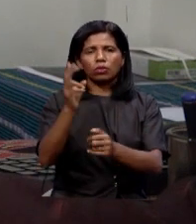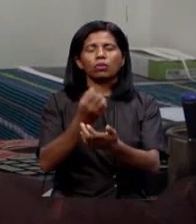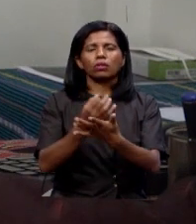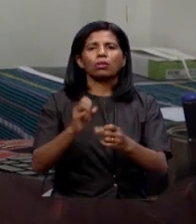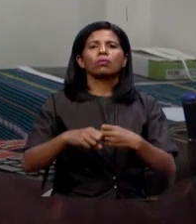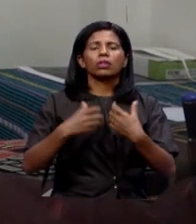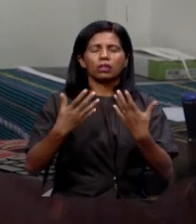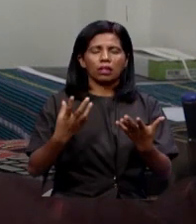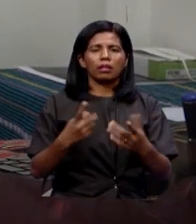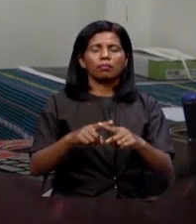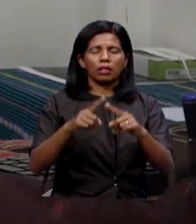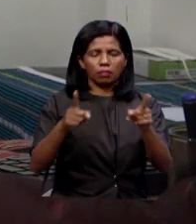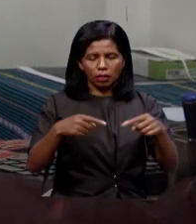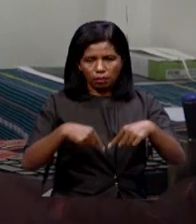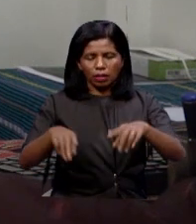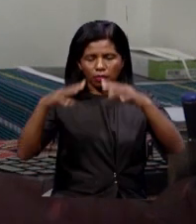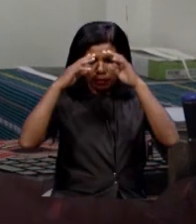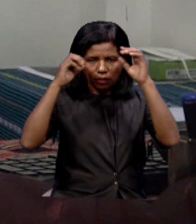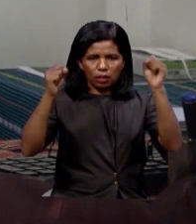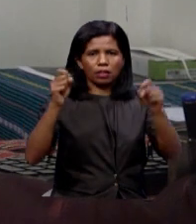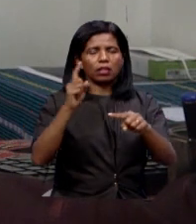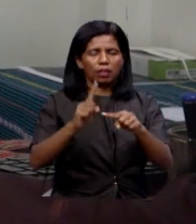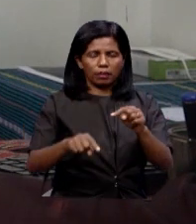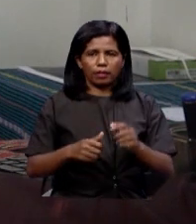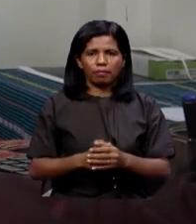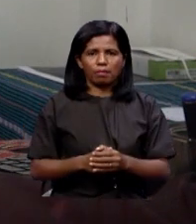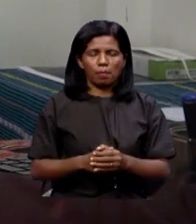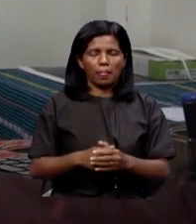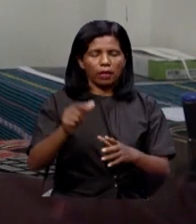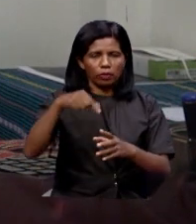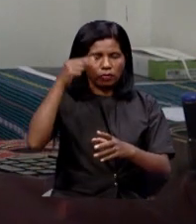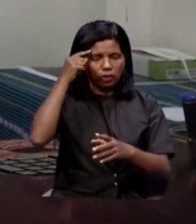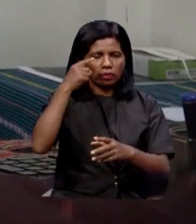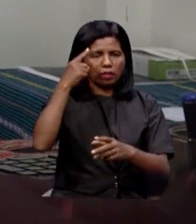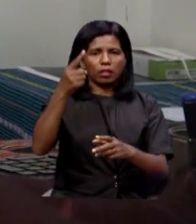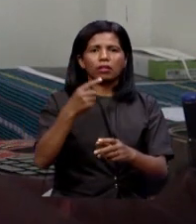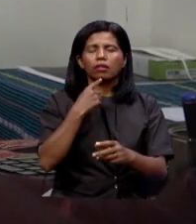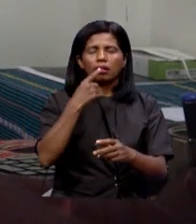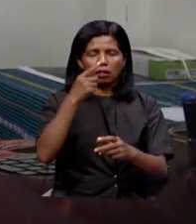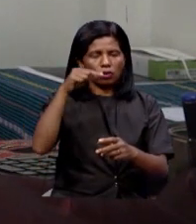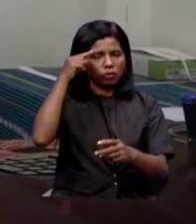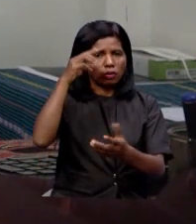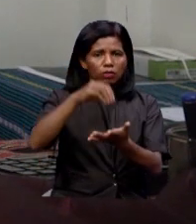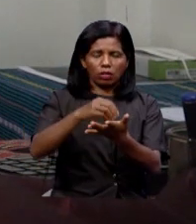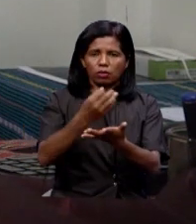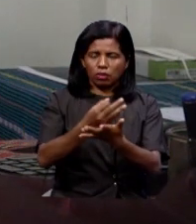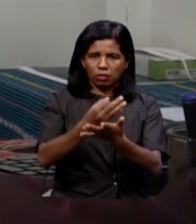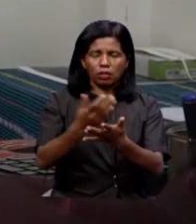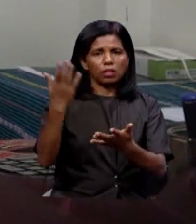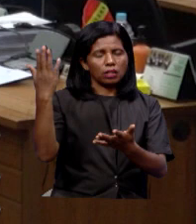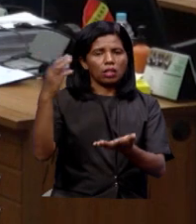ne iho na mes komo ba presidente la bel ne Governante ne hatutan razão governo prevê fundo veterano ne ia